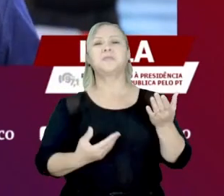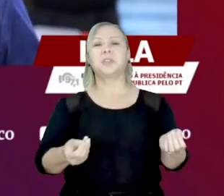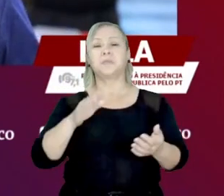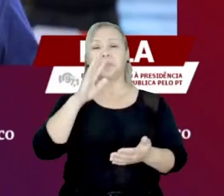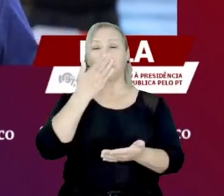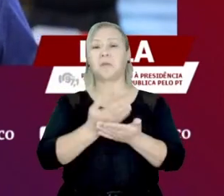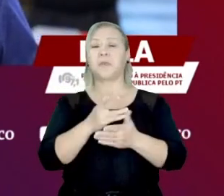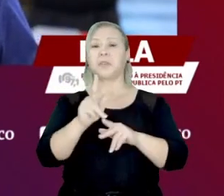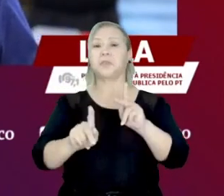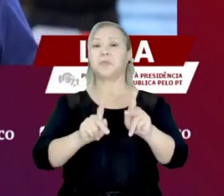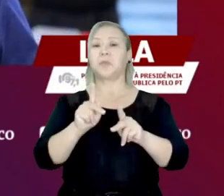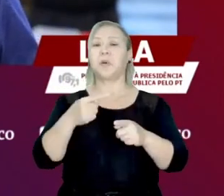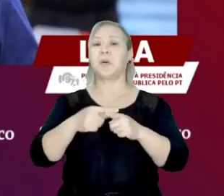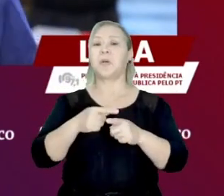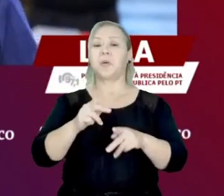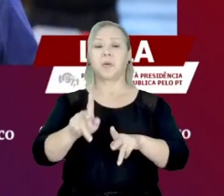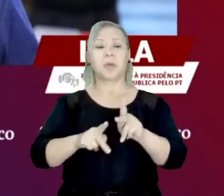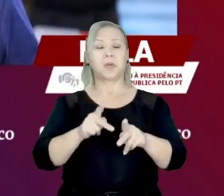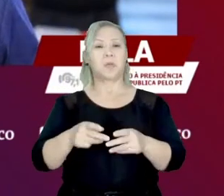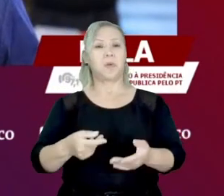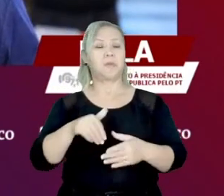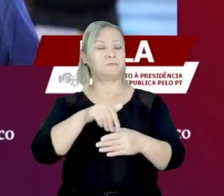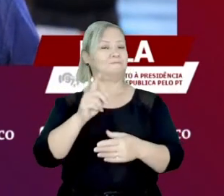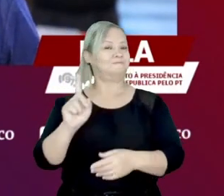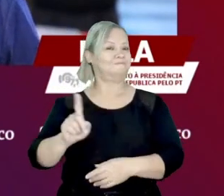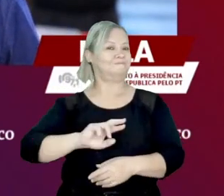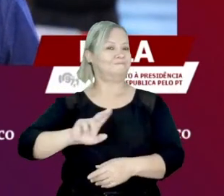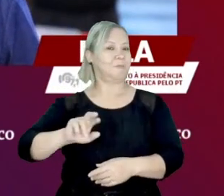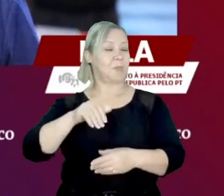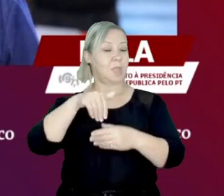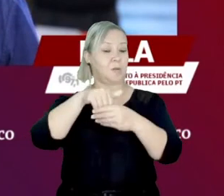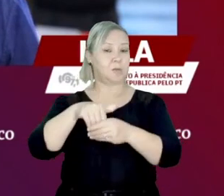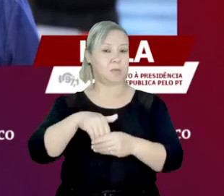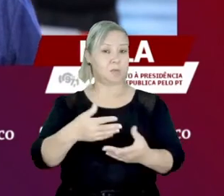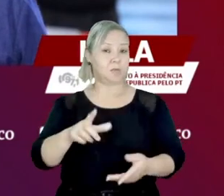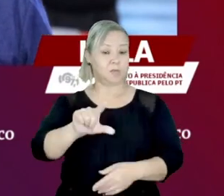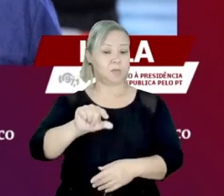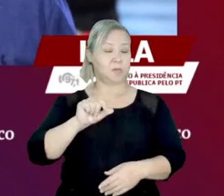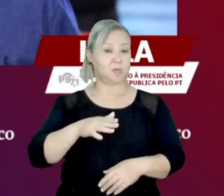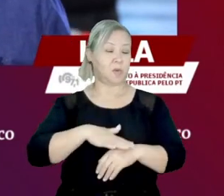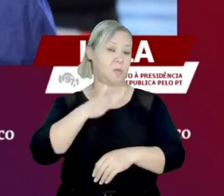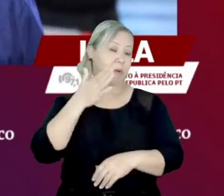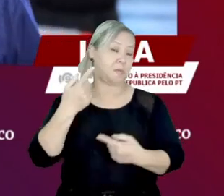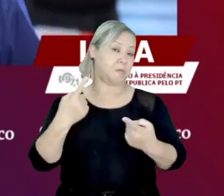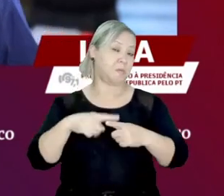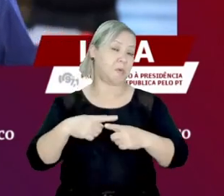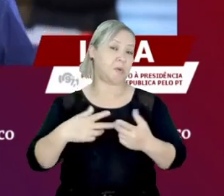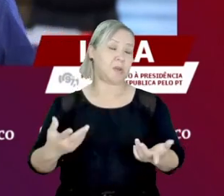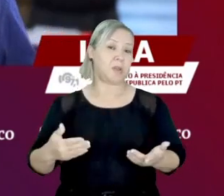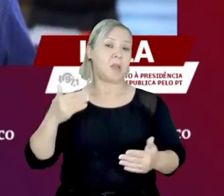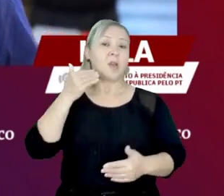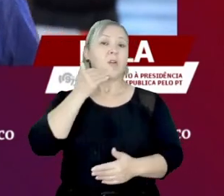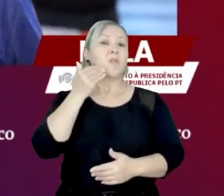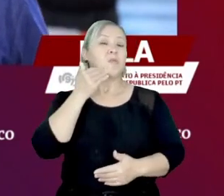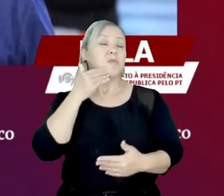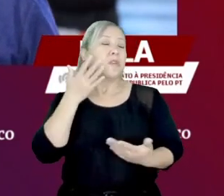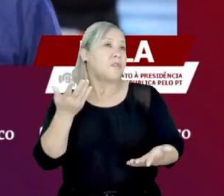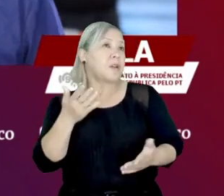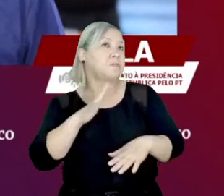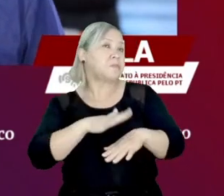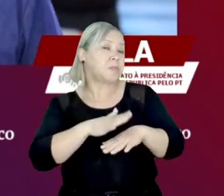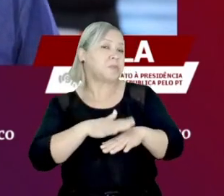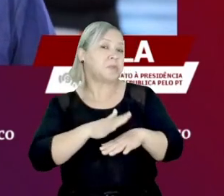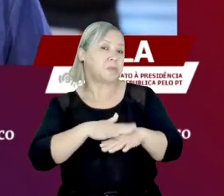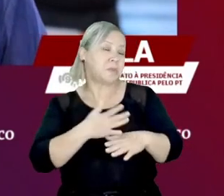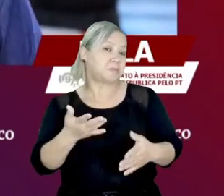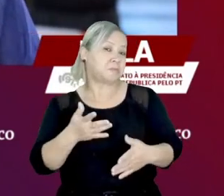do povo. Então, se a gente tiver a humildade de fazer uma reflexão e saber por que que nós perdemos, é que nem o caso do